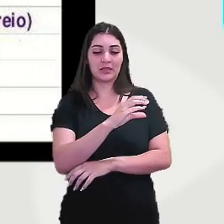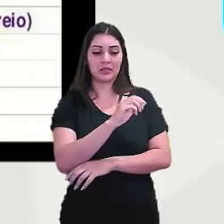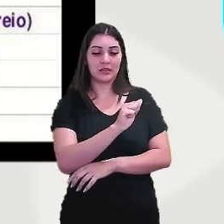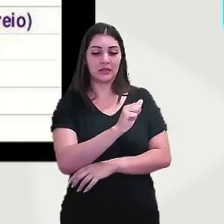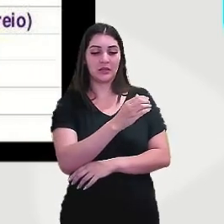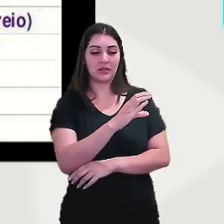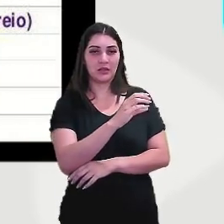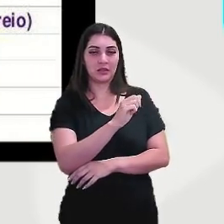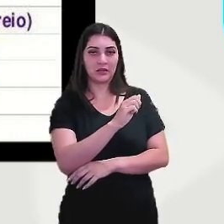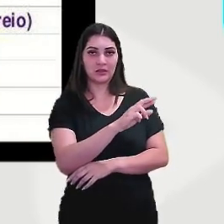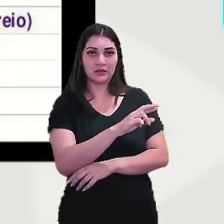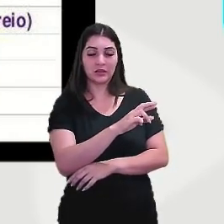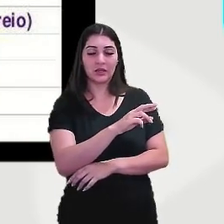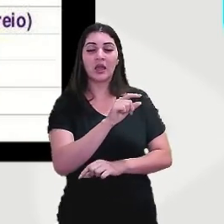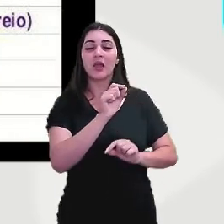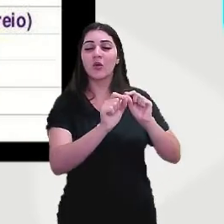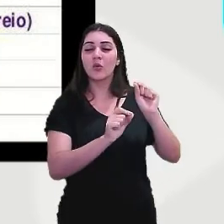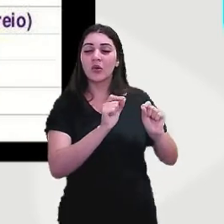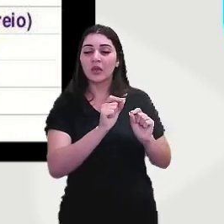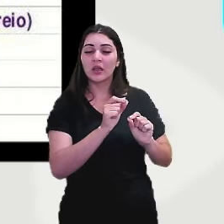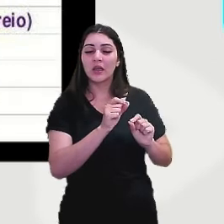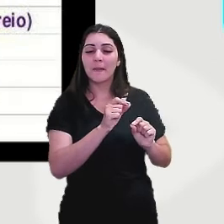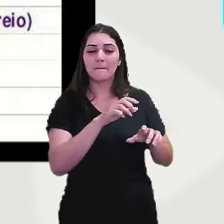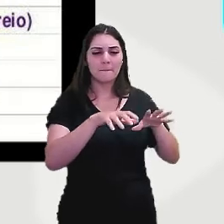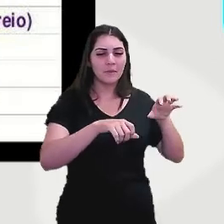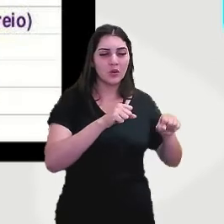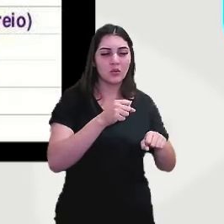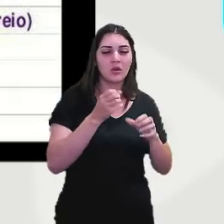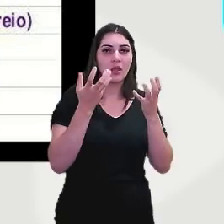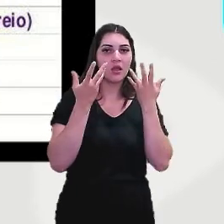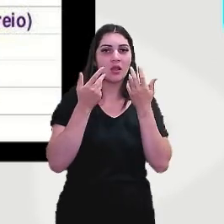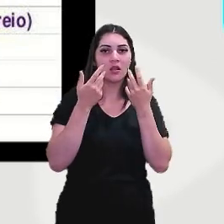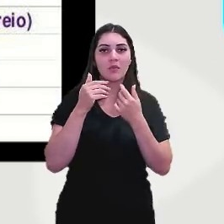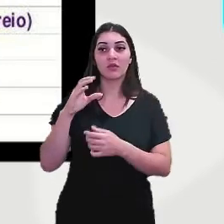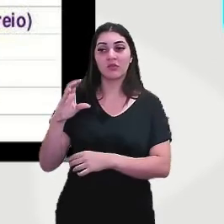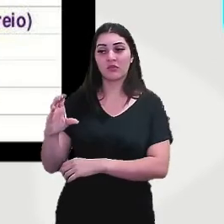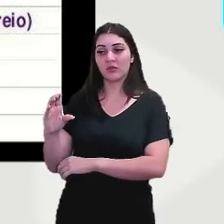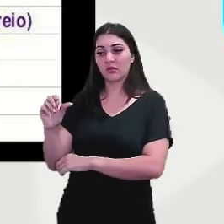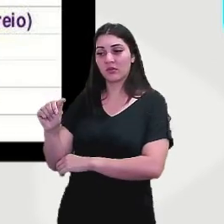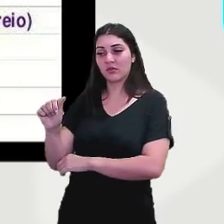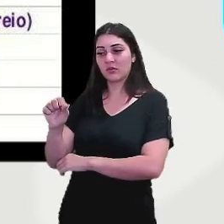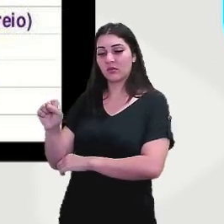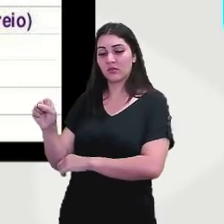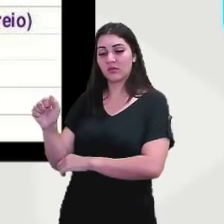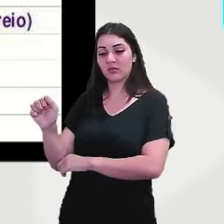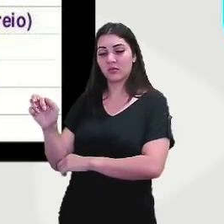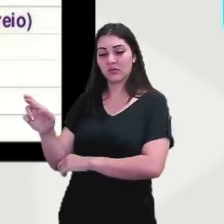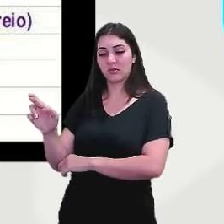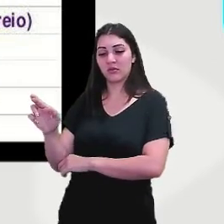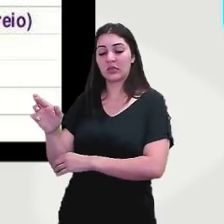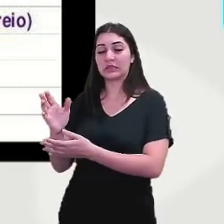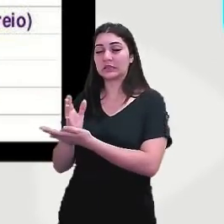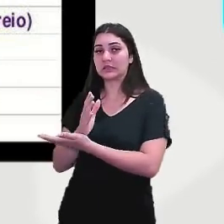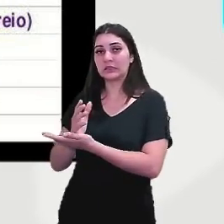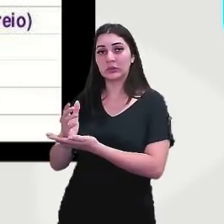cedilha, que é perseguir animais. E caçar com SS, que é tornar sem efeito